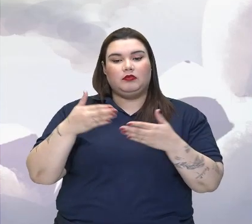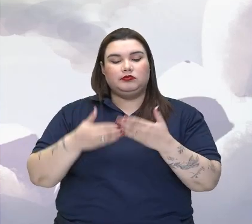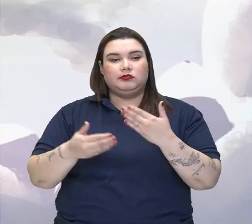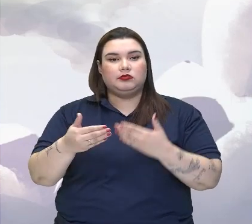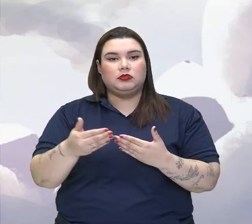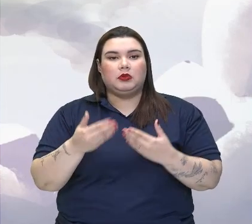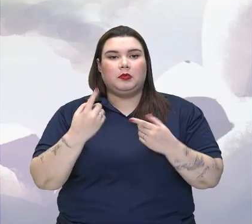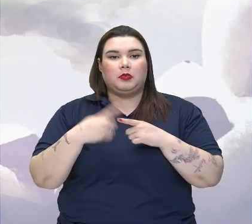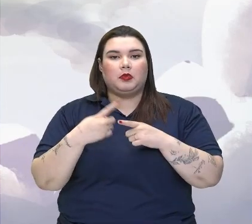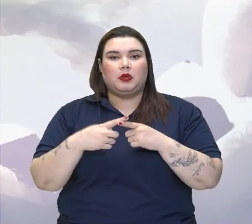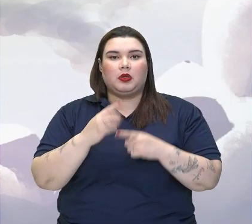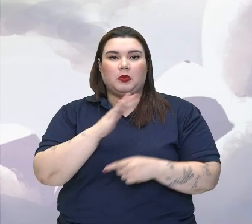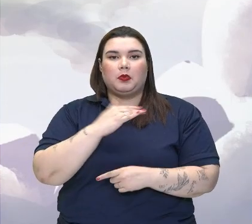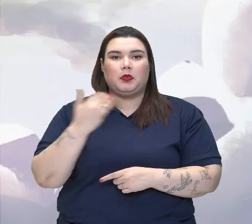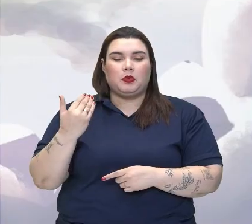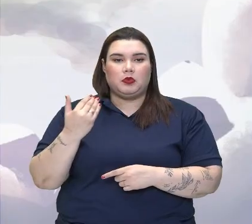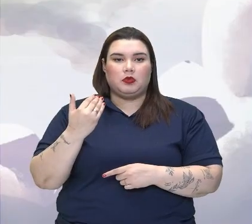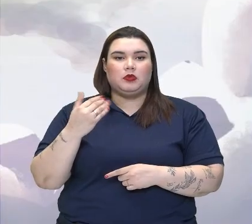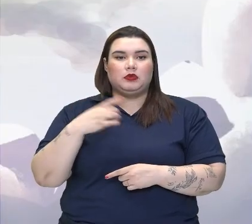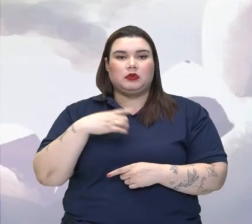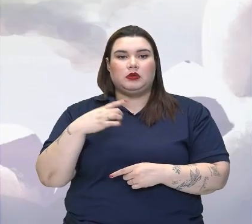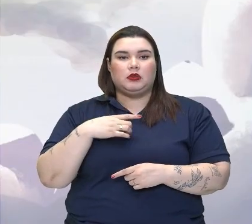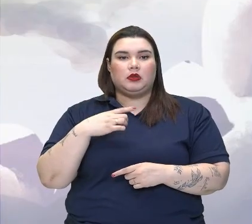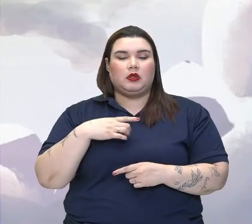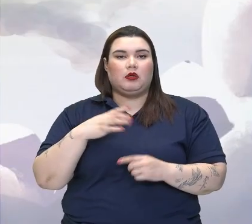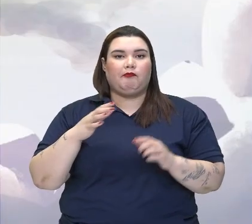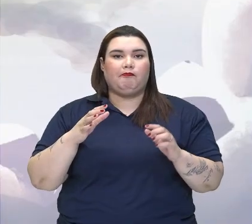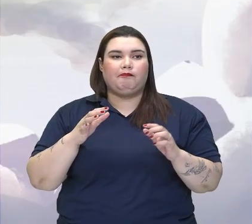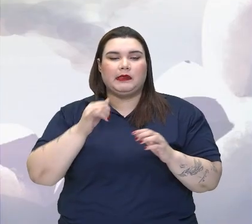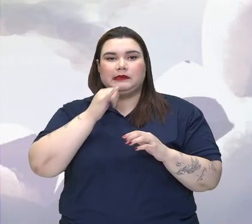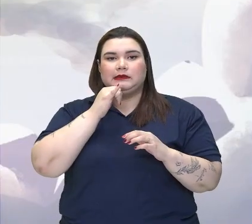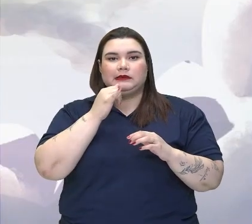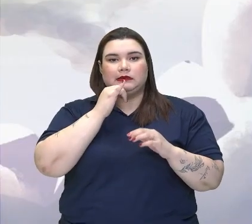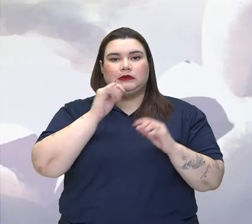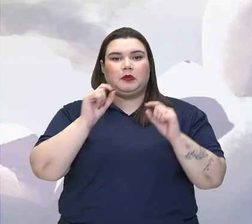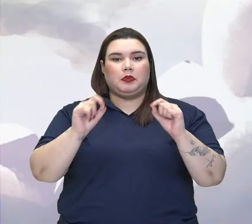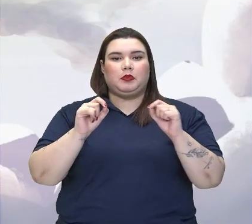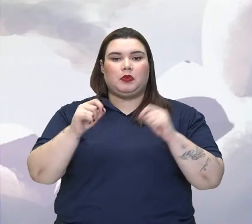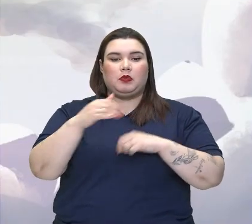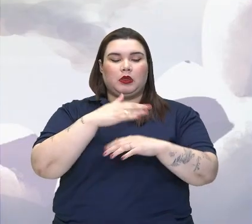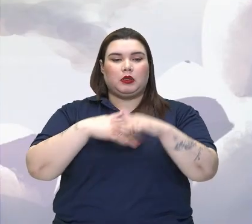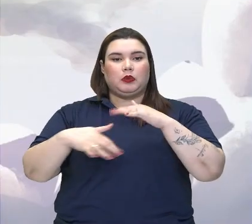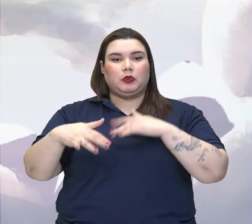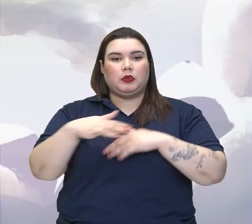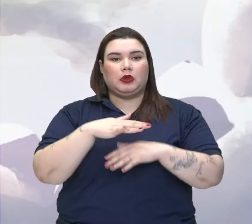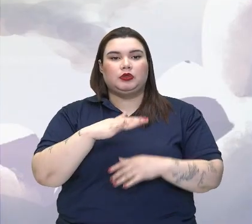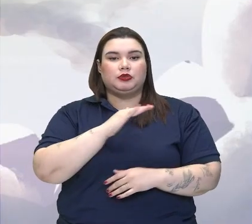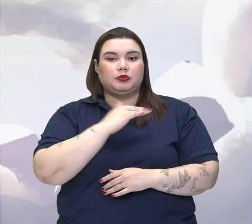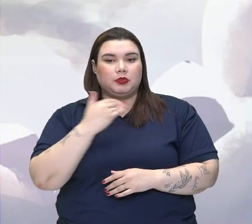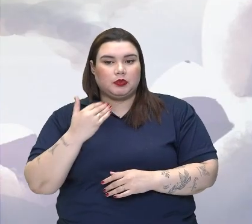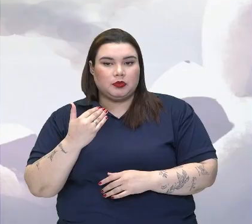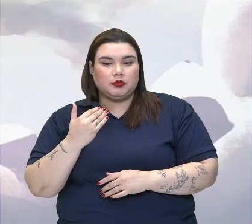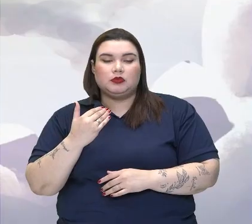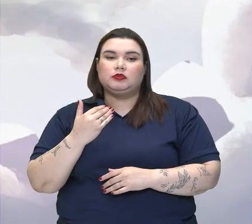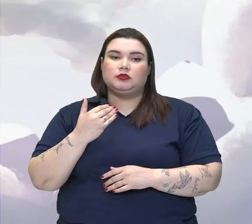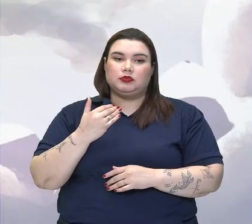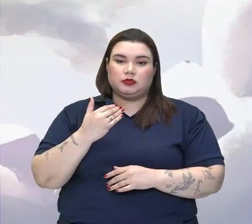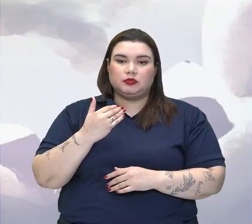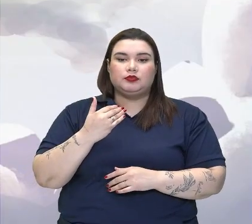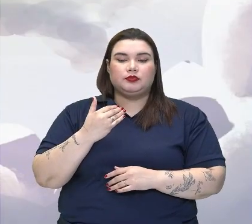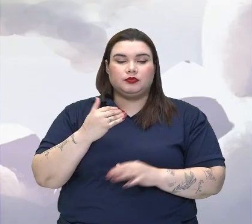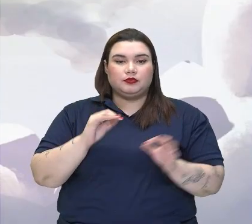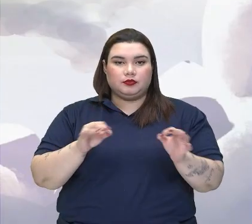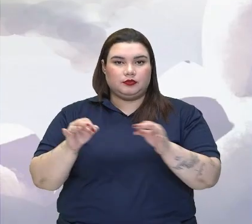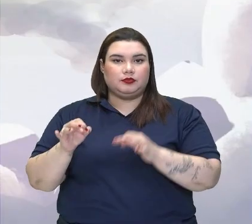suas cerimônias rituais, de suas cerimônias fúnebres, de seus rituais fúnebres, de seus velórios, de